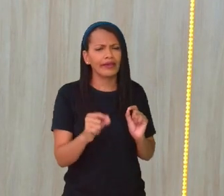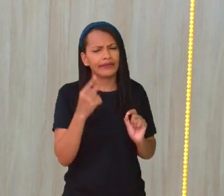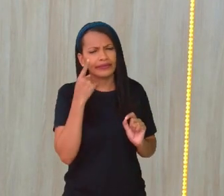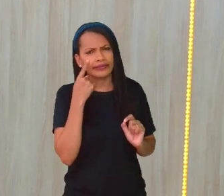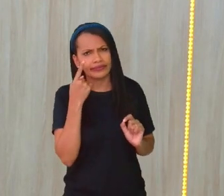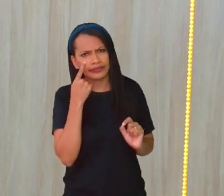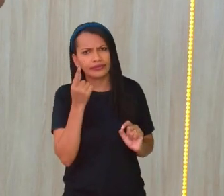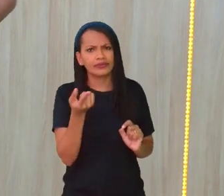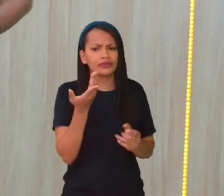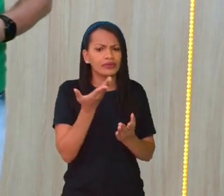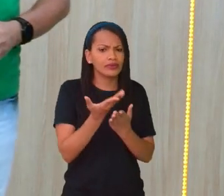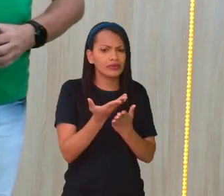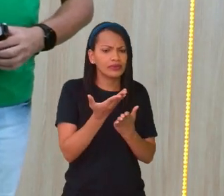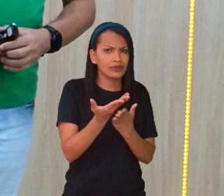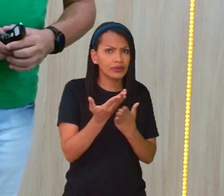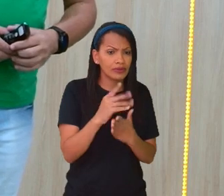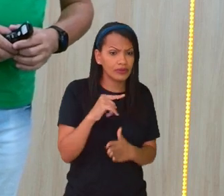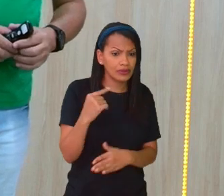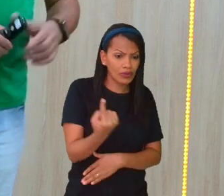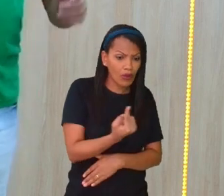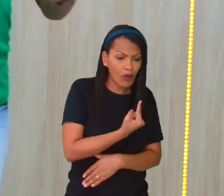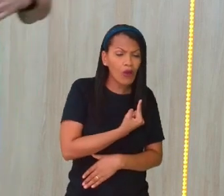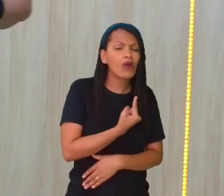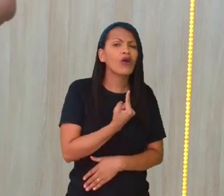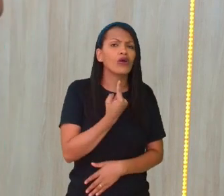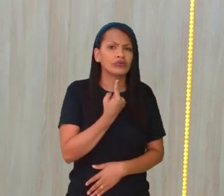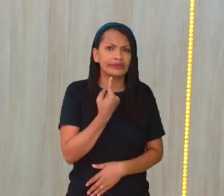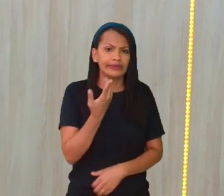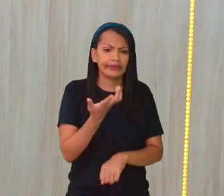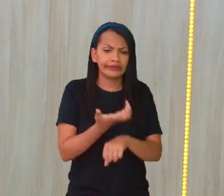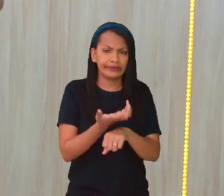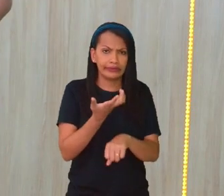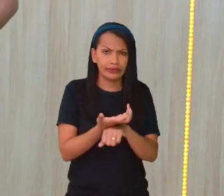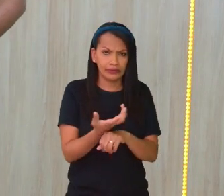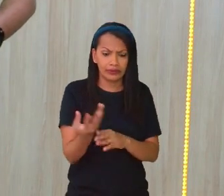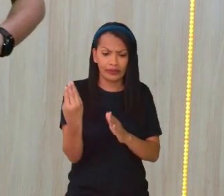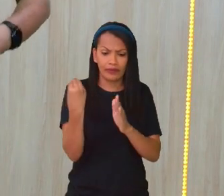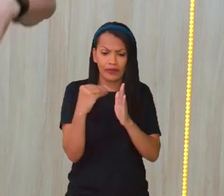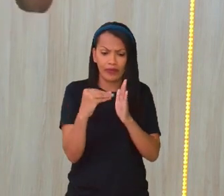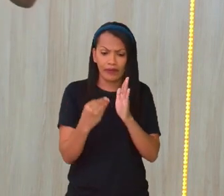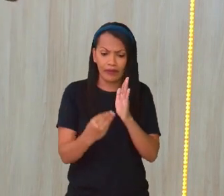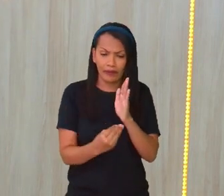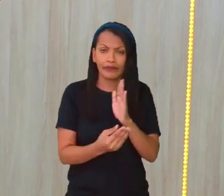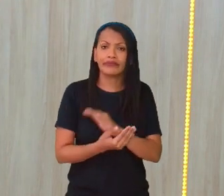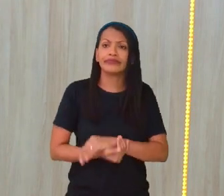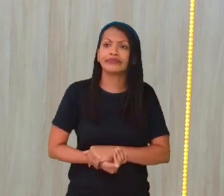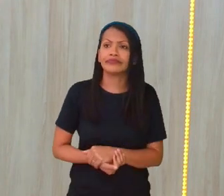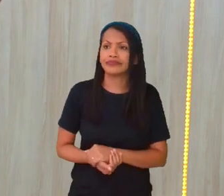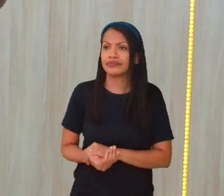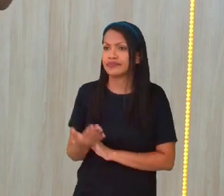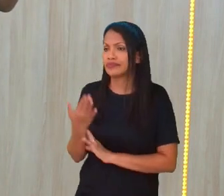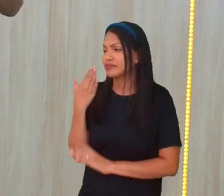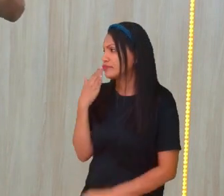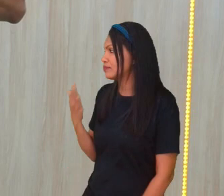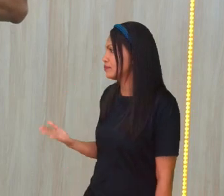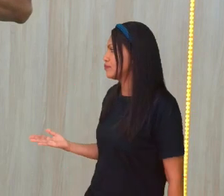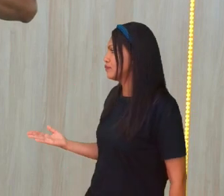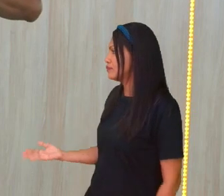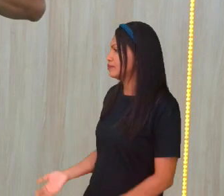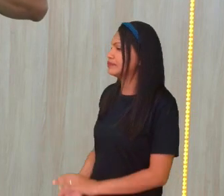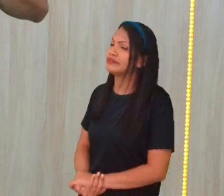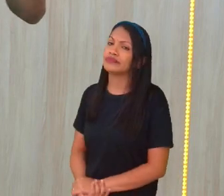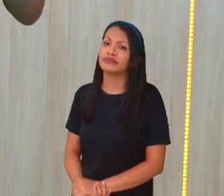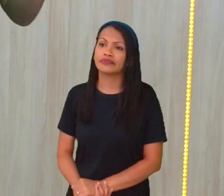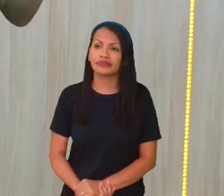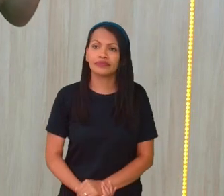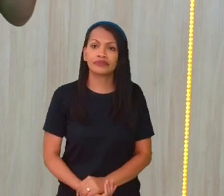questões sendo estudadas no nosso currículo. Corta para ele. Então, veja, o que é que acontece aí?